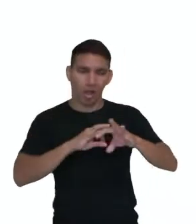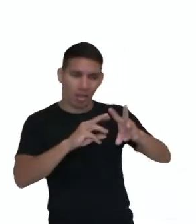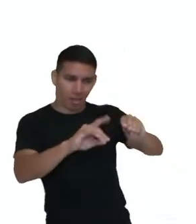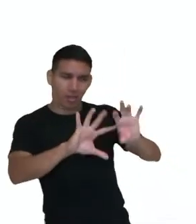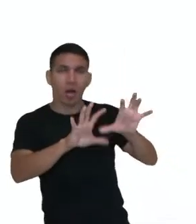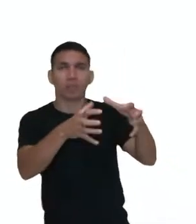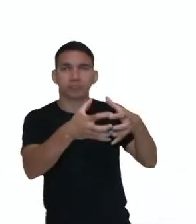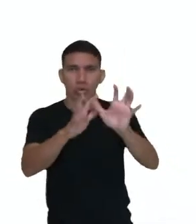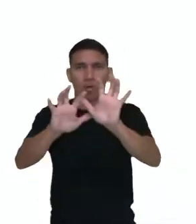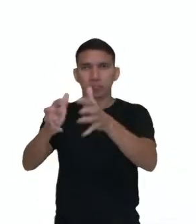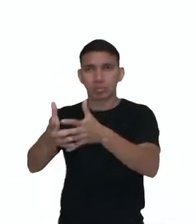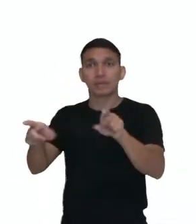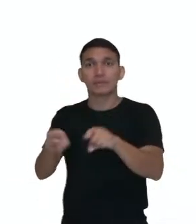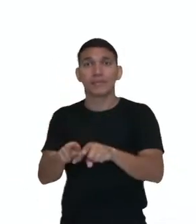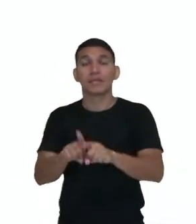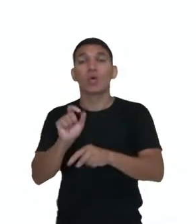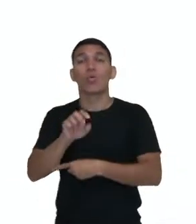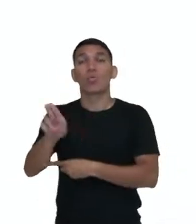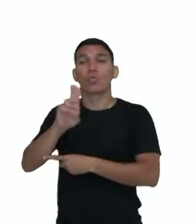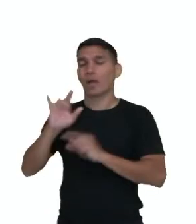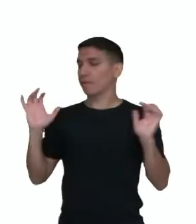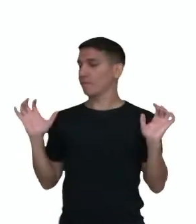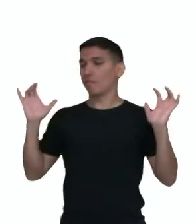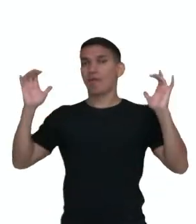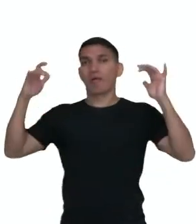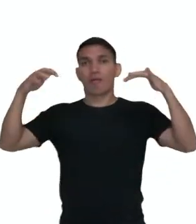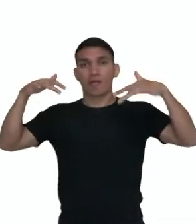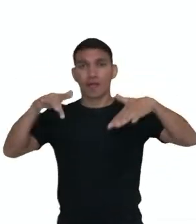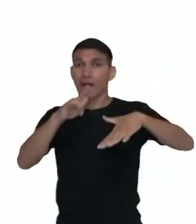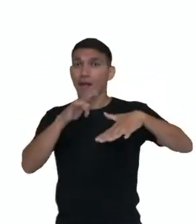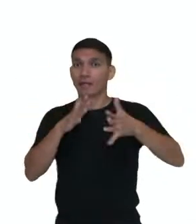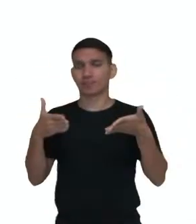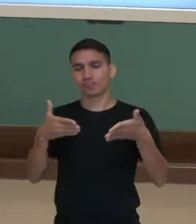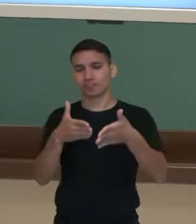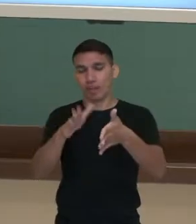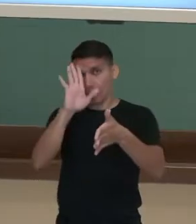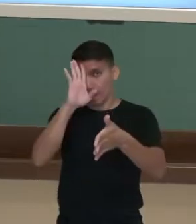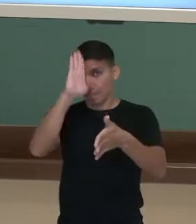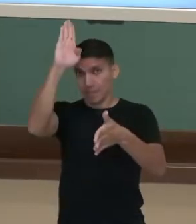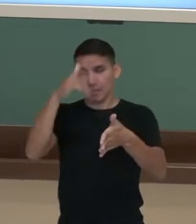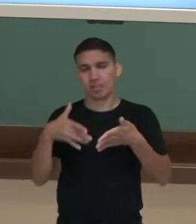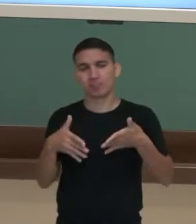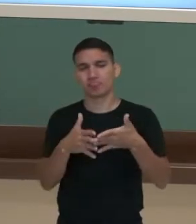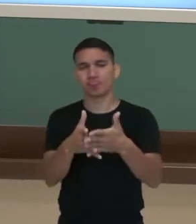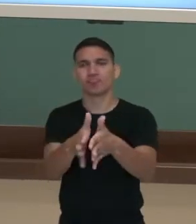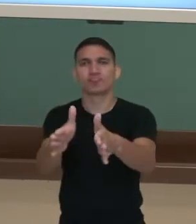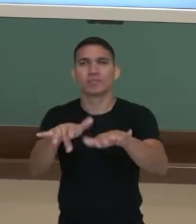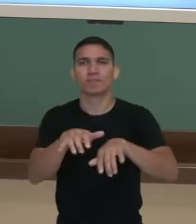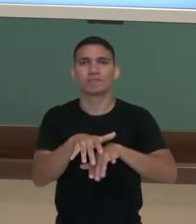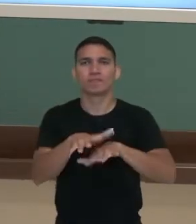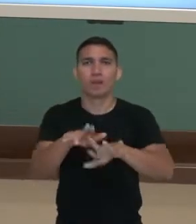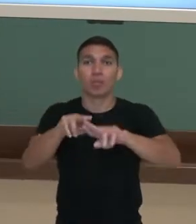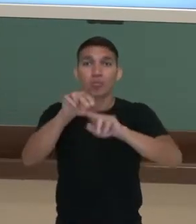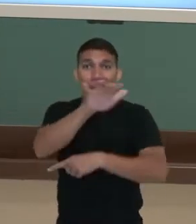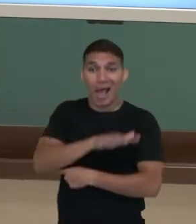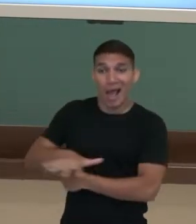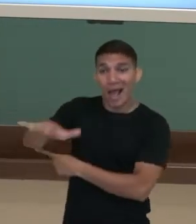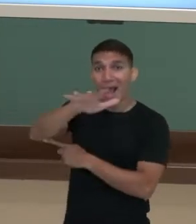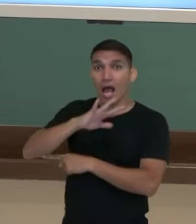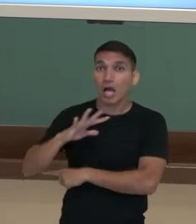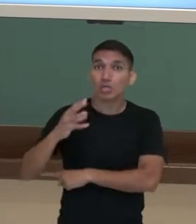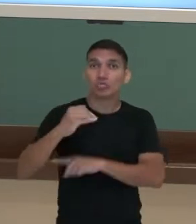são drenadas por um rio principal e seus afluentes. Então a água de toda essa área vai se concentrar